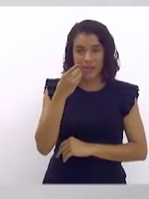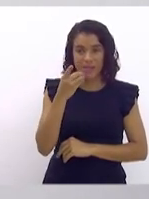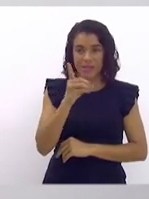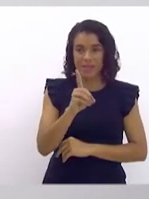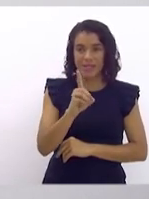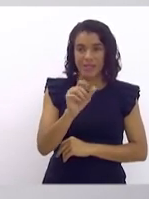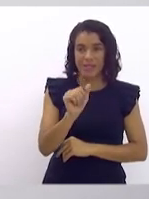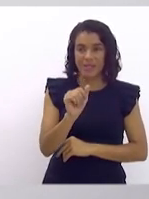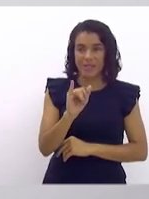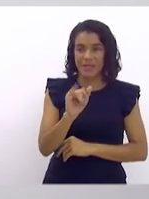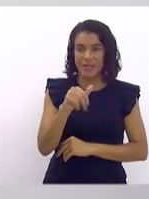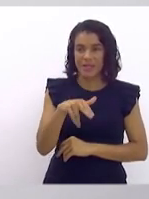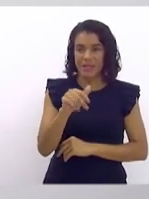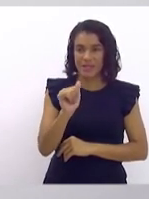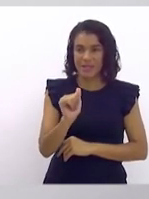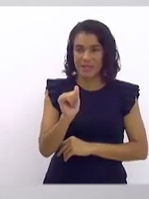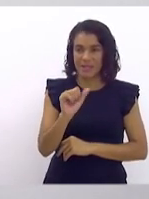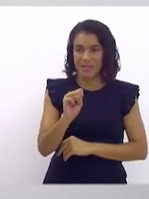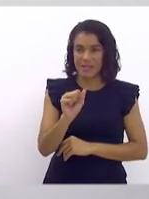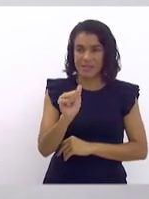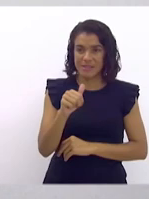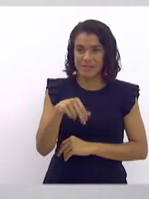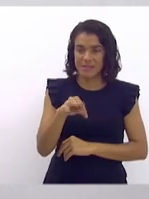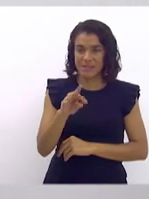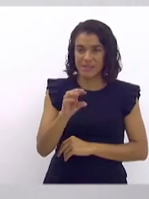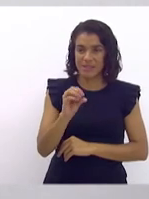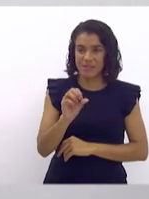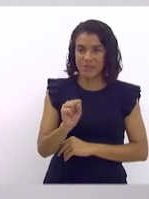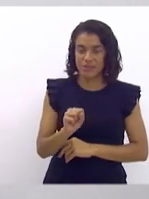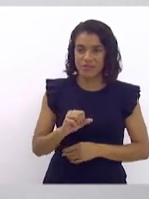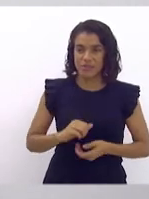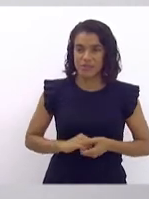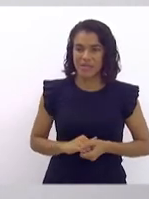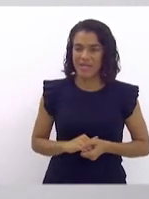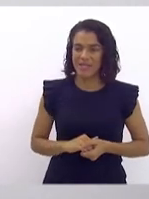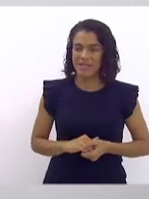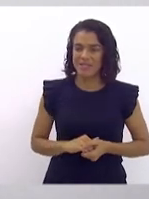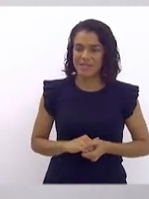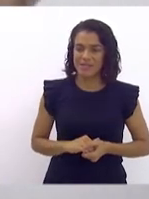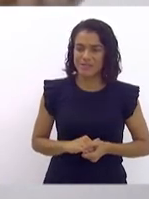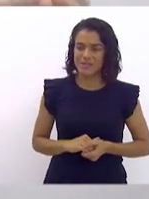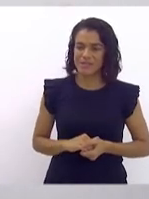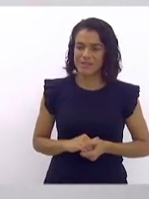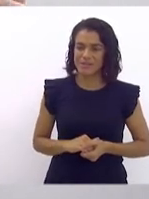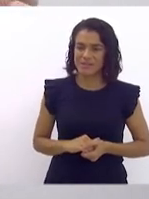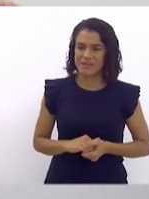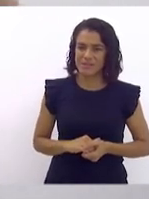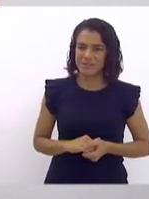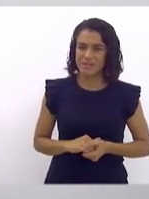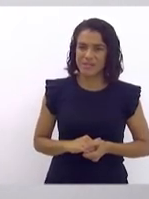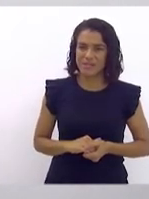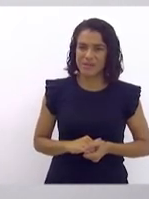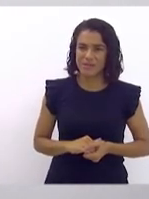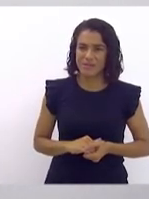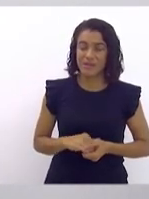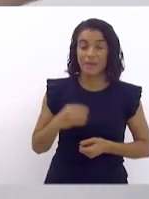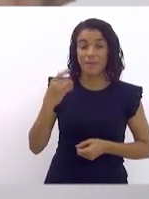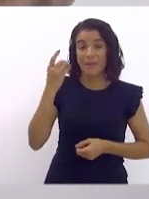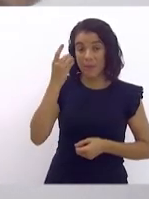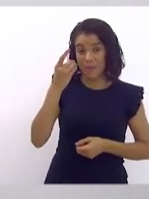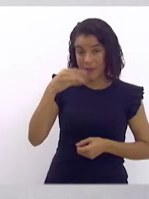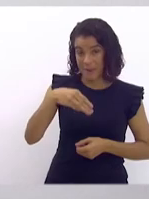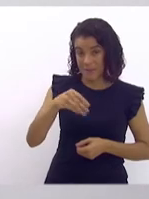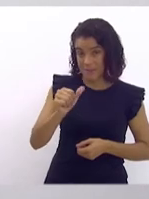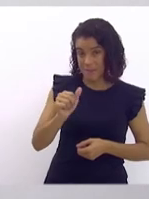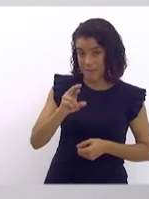Santos não estejam presentes, que seriam mais voltados a ela. Como bem disse a deputada Marta Rocha e a deputada